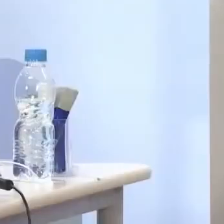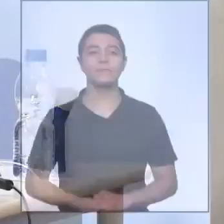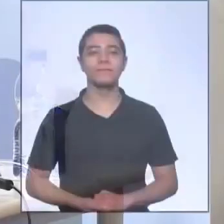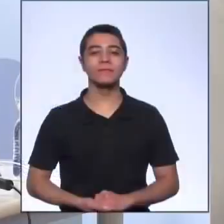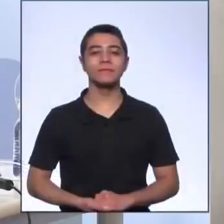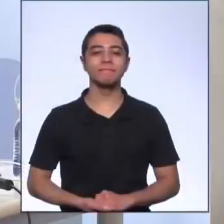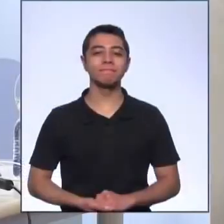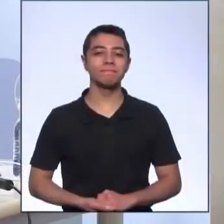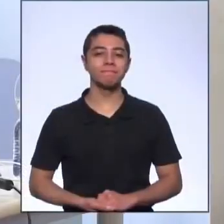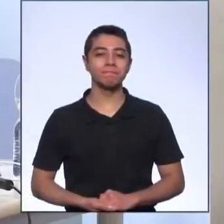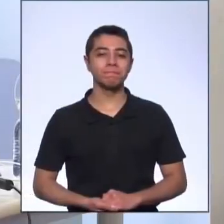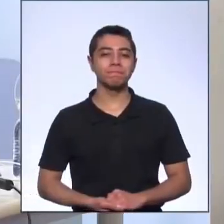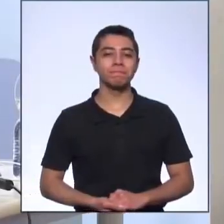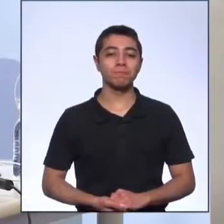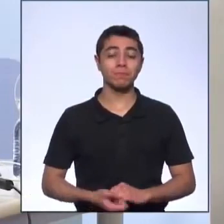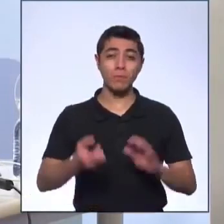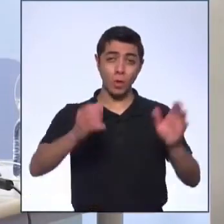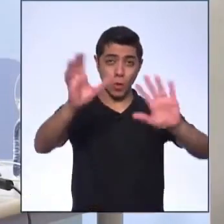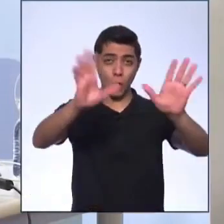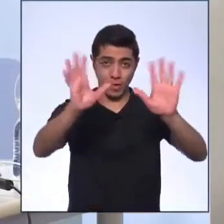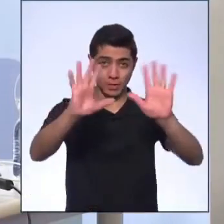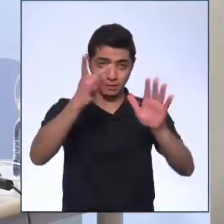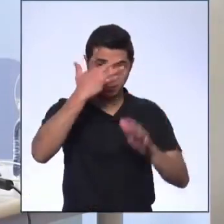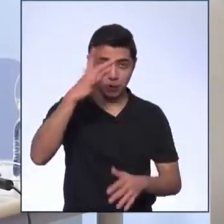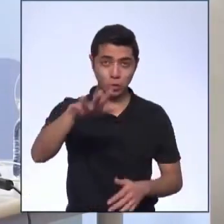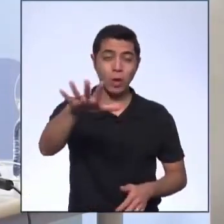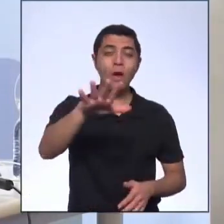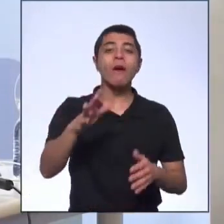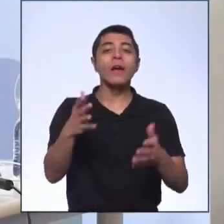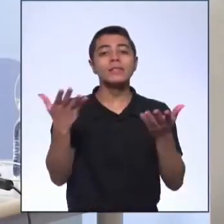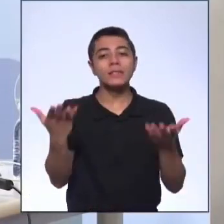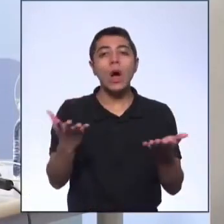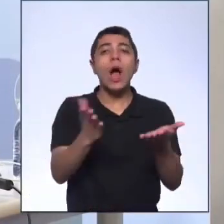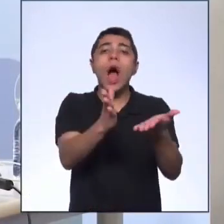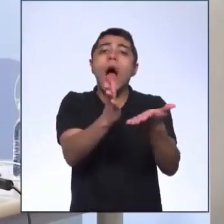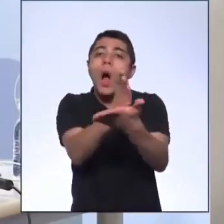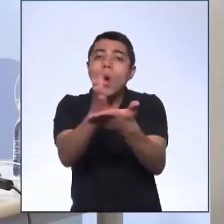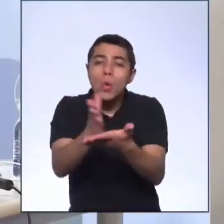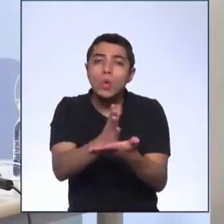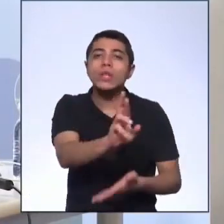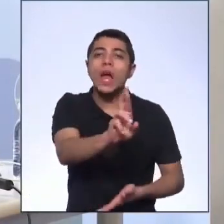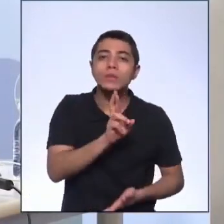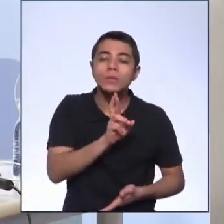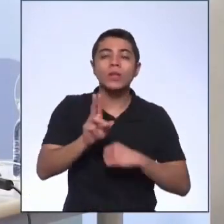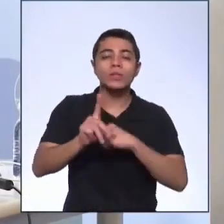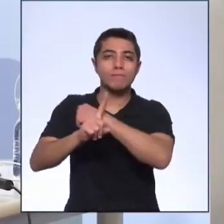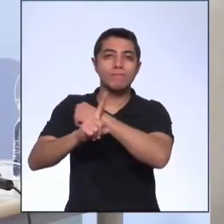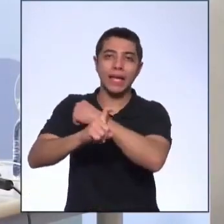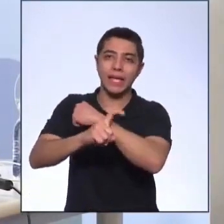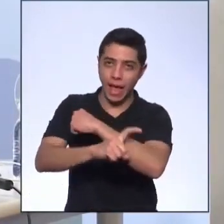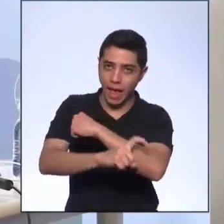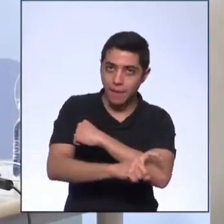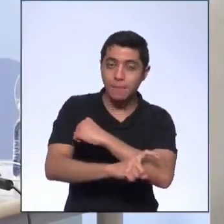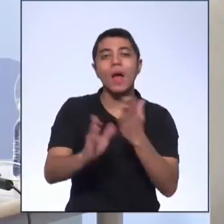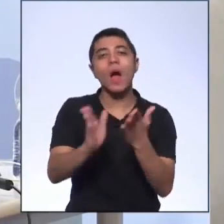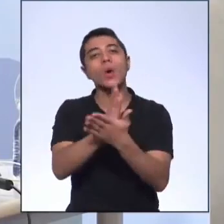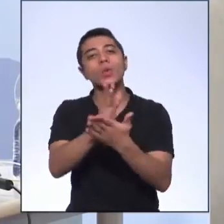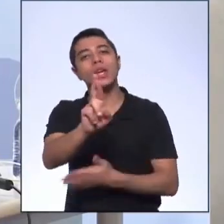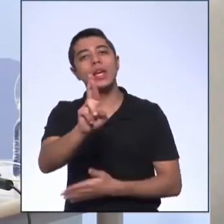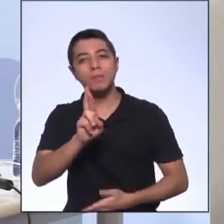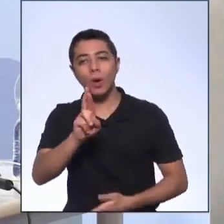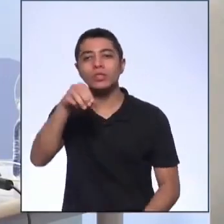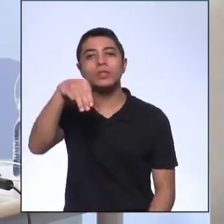Oi, pessoal. Então, a galera aqui respondeu, algumas pessoas responderam bactérias, mutualismo. Realmente é aí a